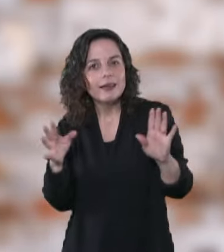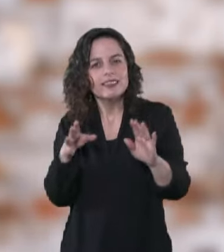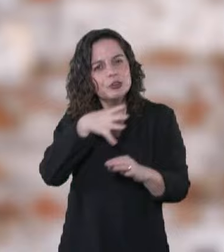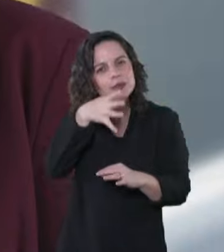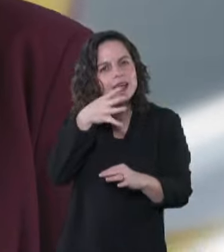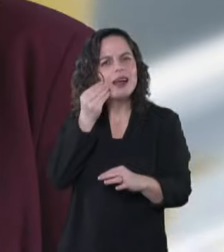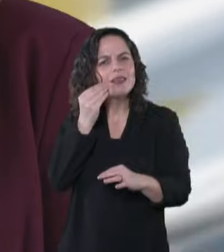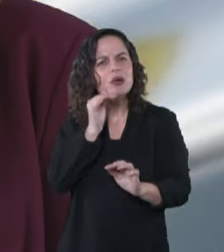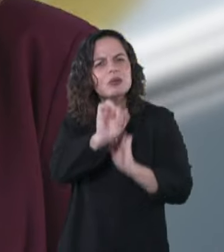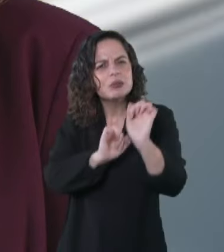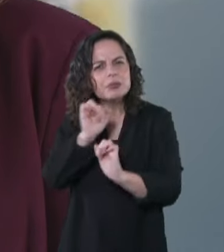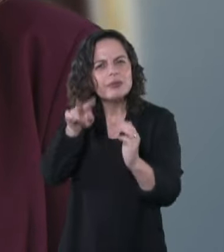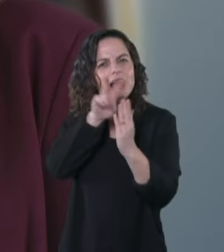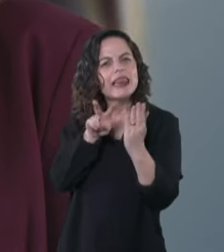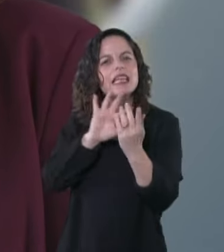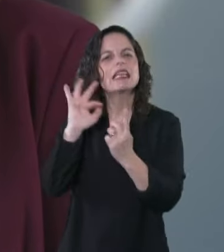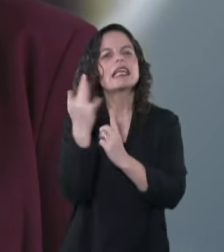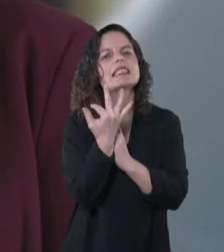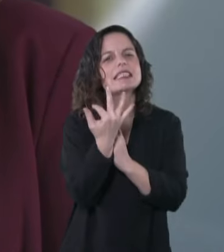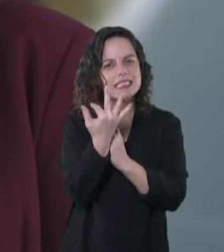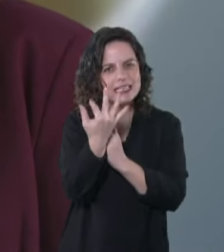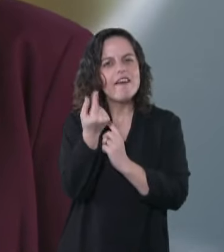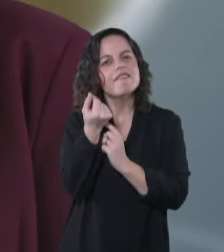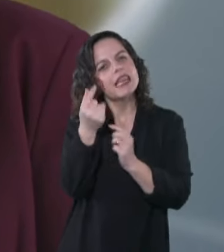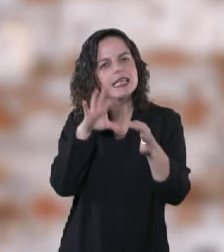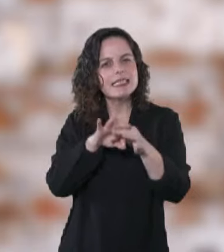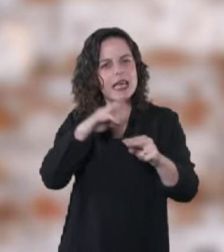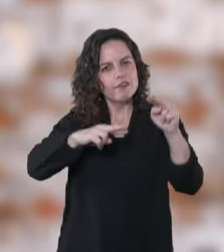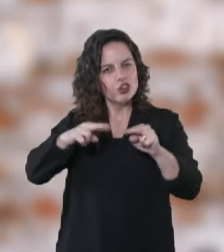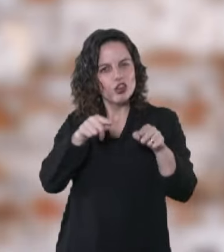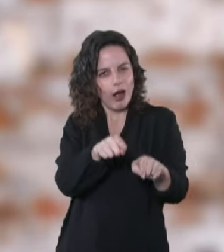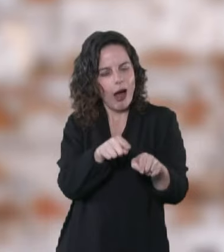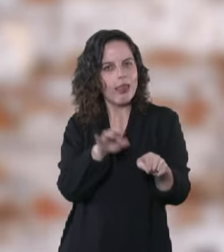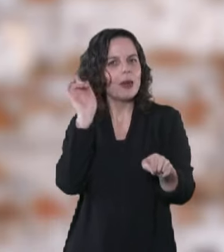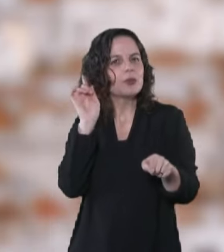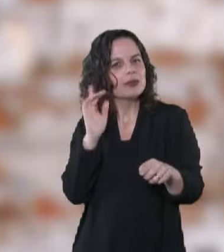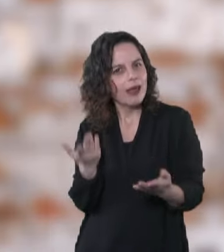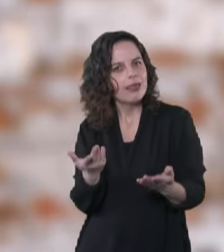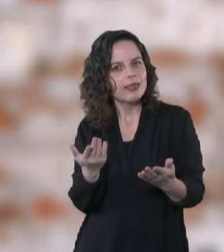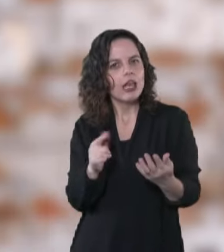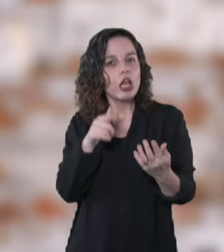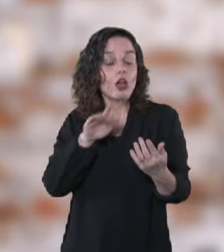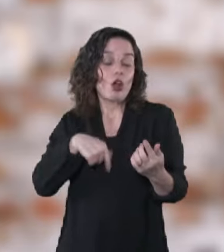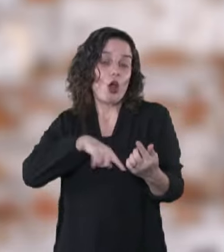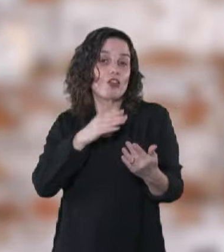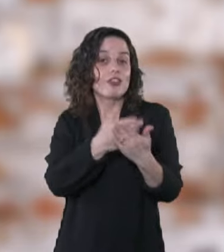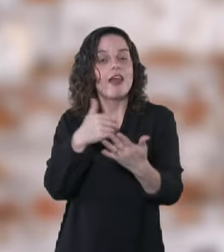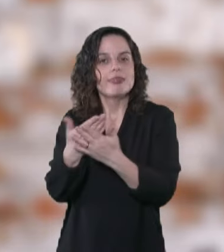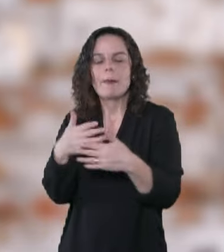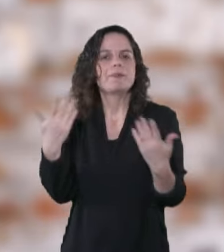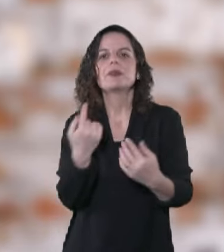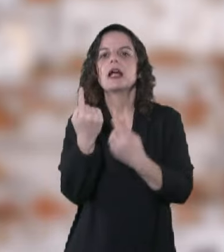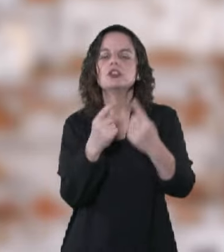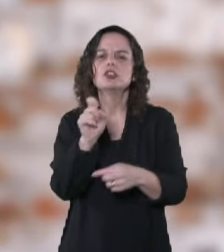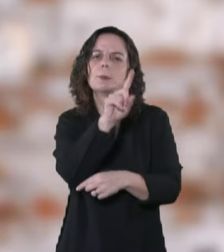literacia financeira que é tão importante, e literacia fiscal. E o que é que nós temos com estas pequenas ferramentas que lançamos? Questões muito curtas,